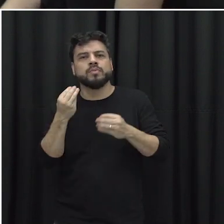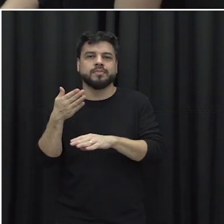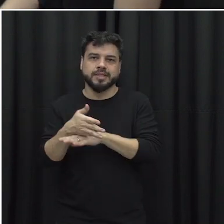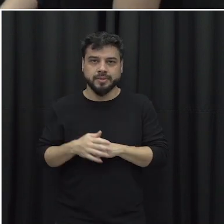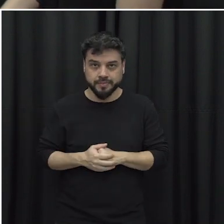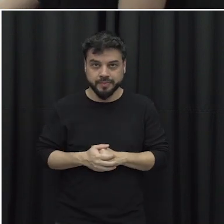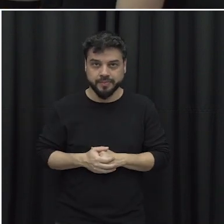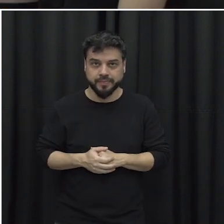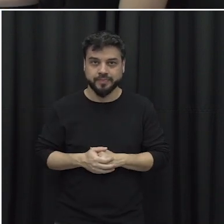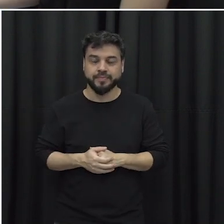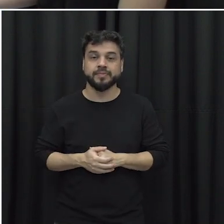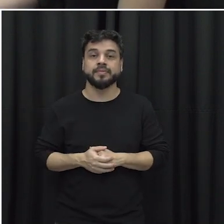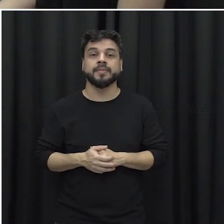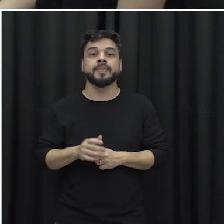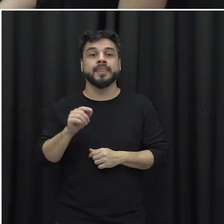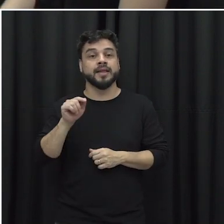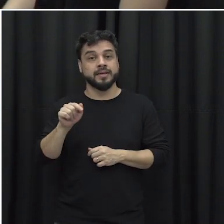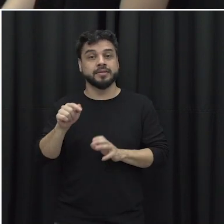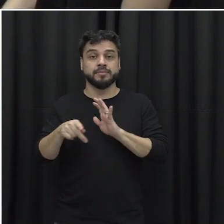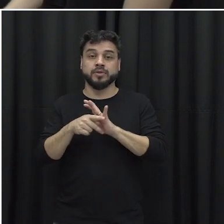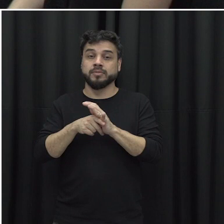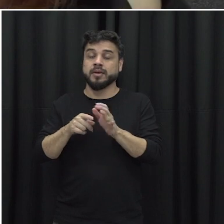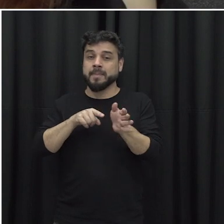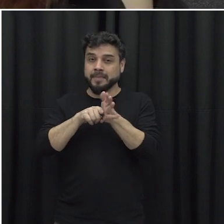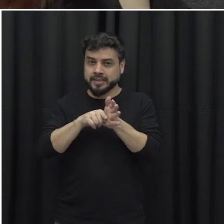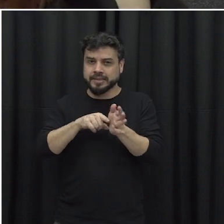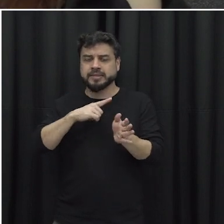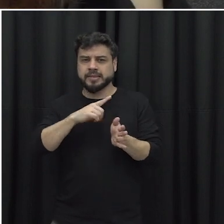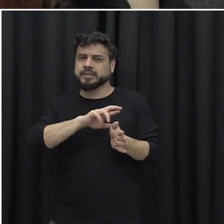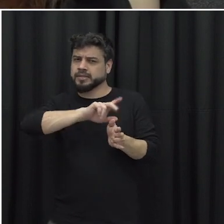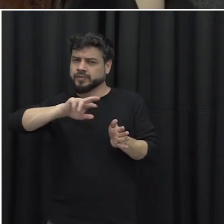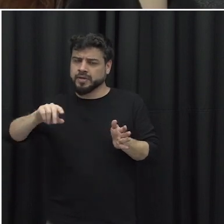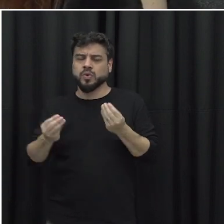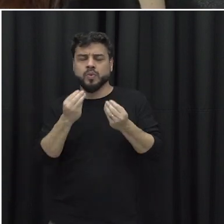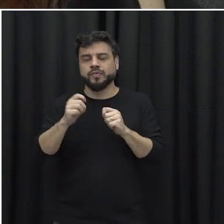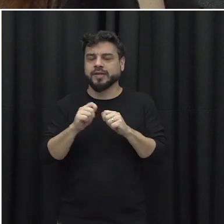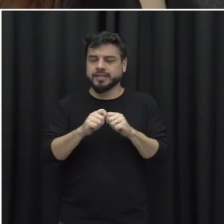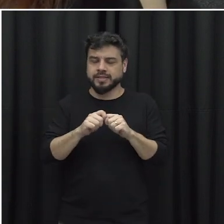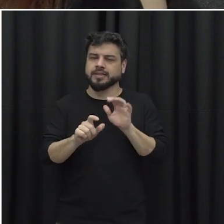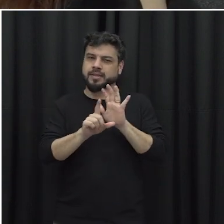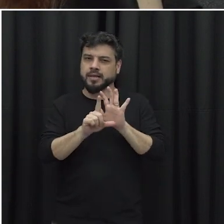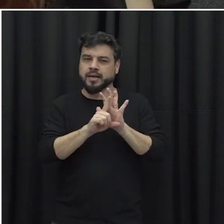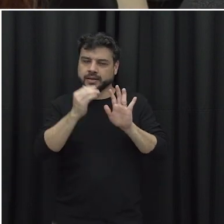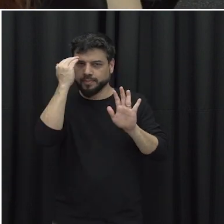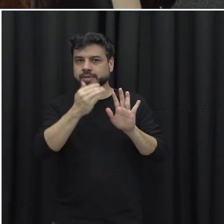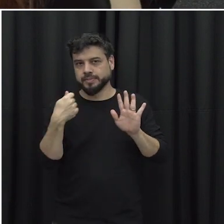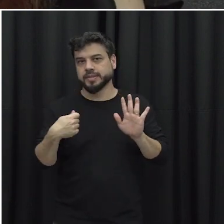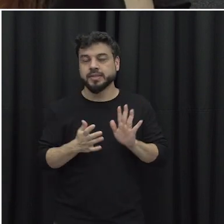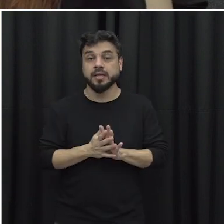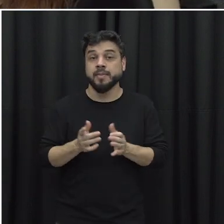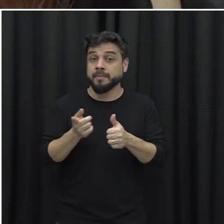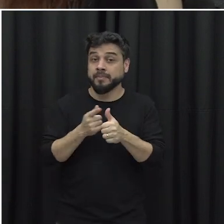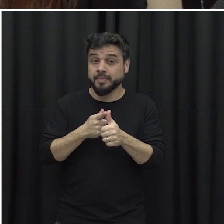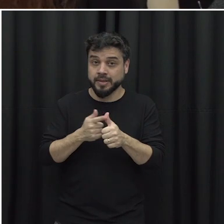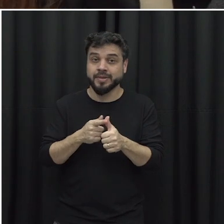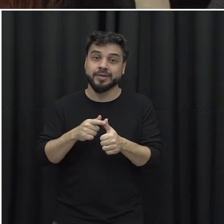gente tem diferentes formas de se fazer isso legalmente, né? A princípio, o primeiro passo é você ter a indicação do uso que é